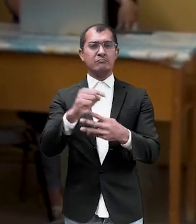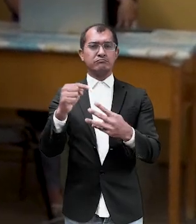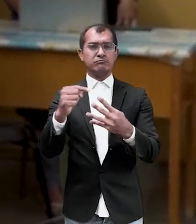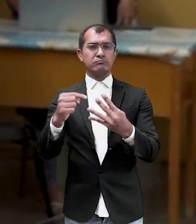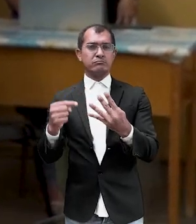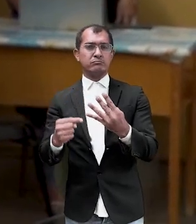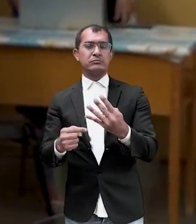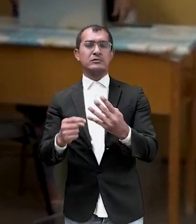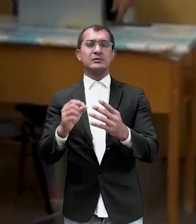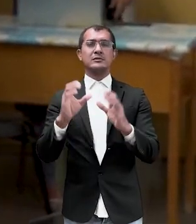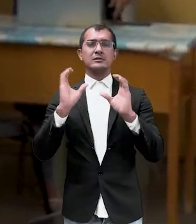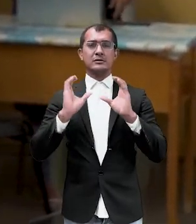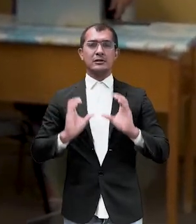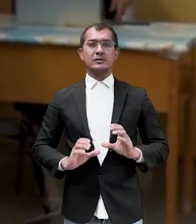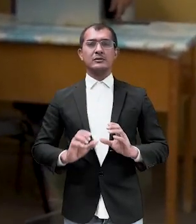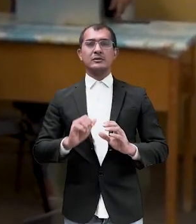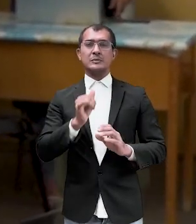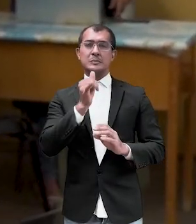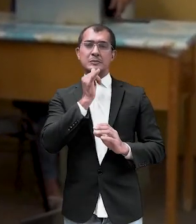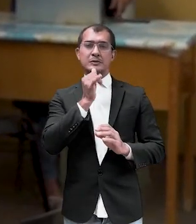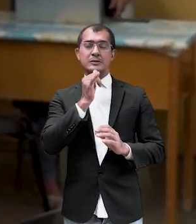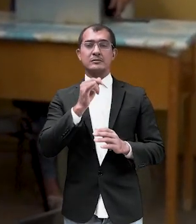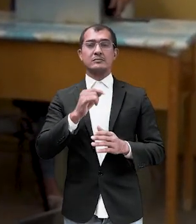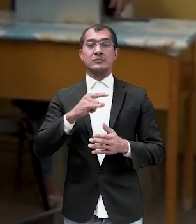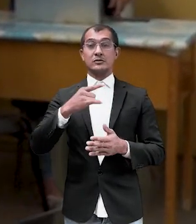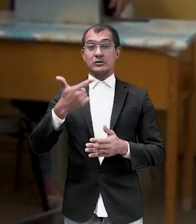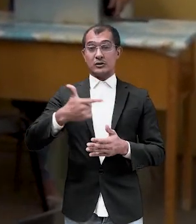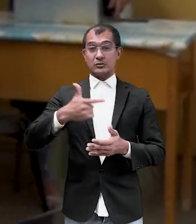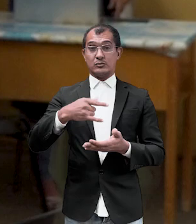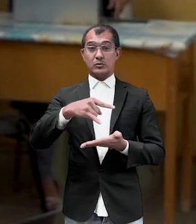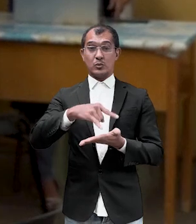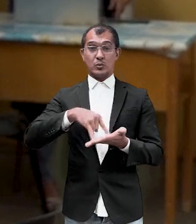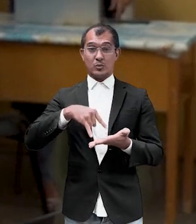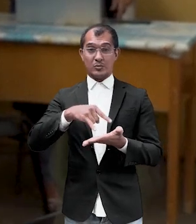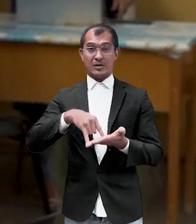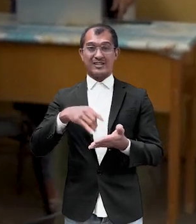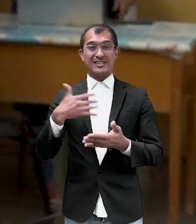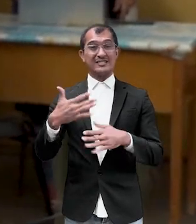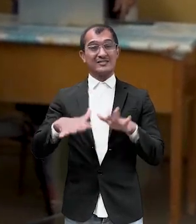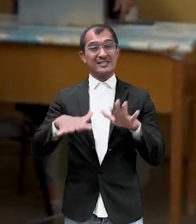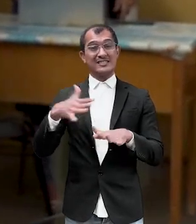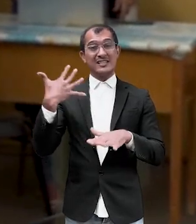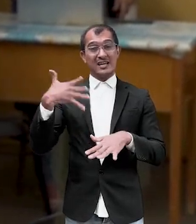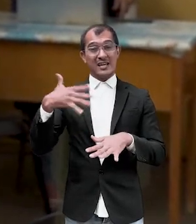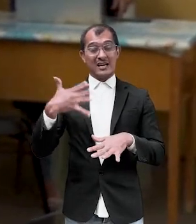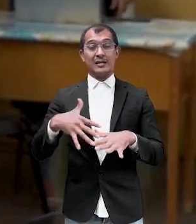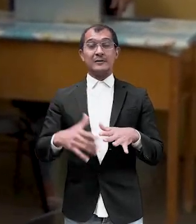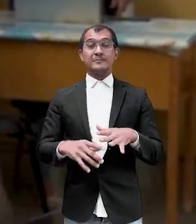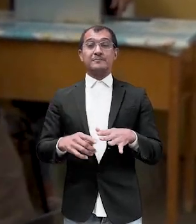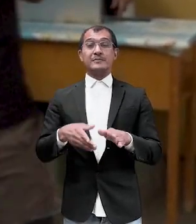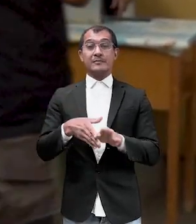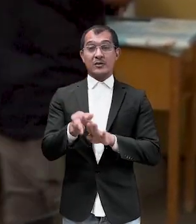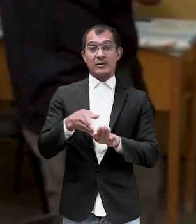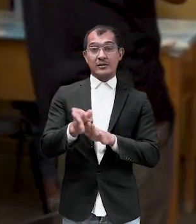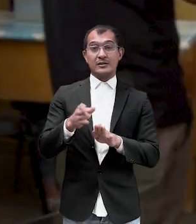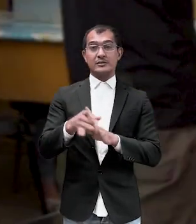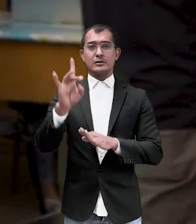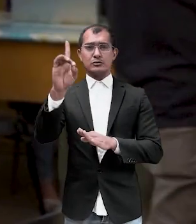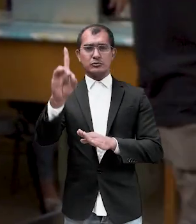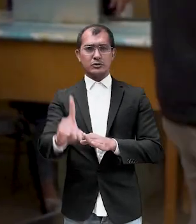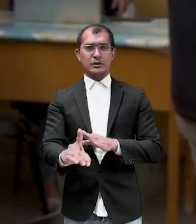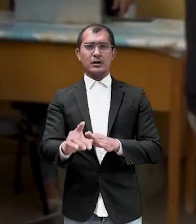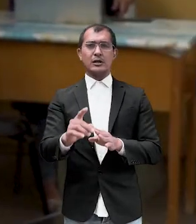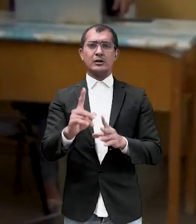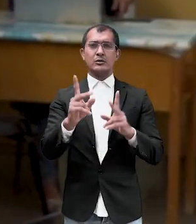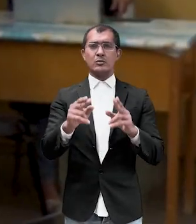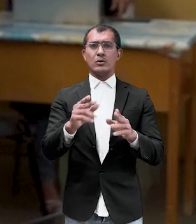trazer todos esses serviços de cidadania como segunda vias de documento que muitas vezes tem um custo muito alto paraa população mais vulnerável